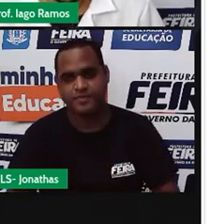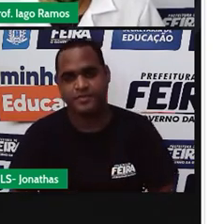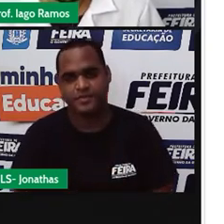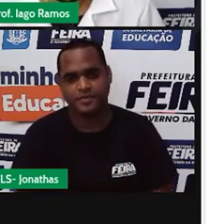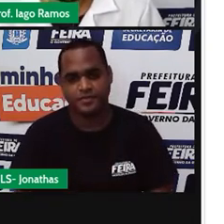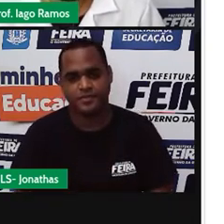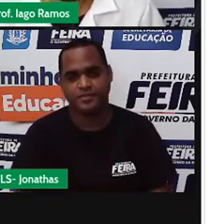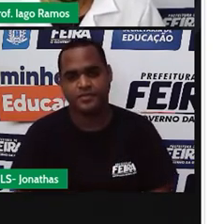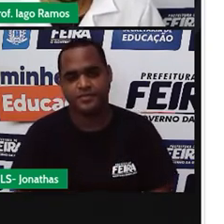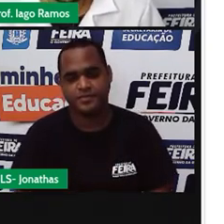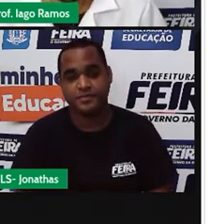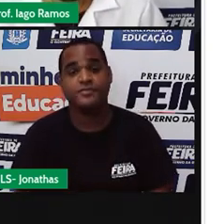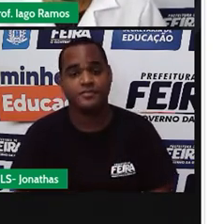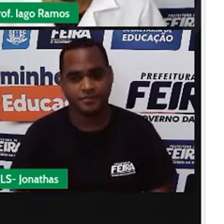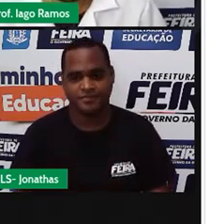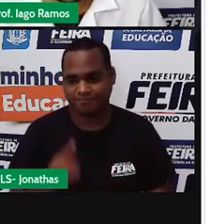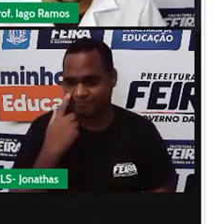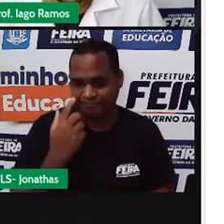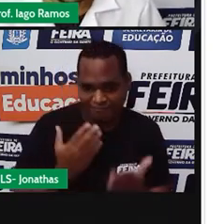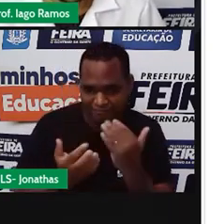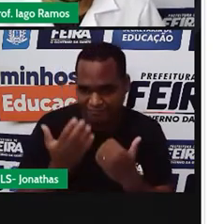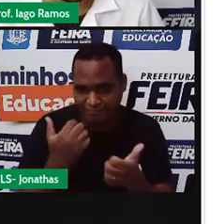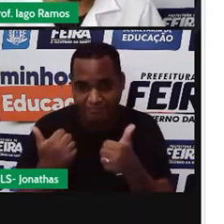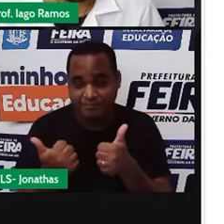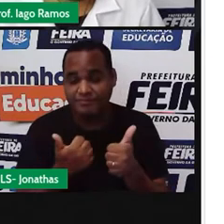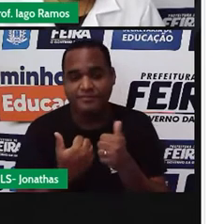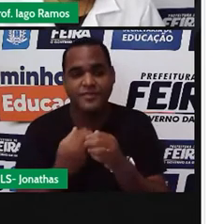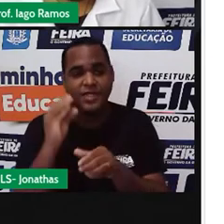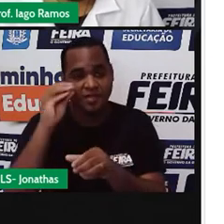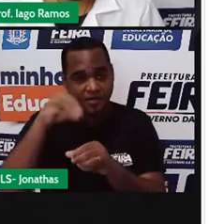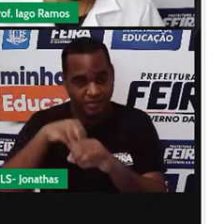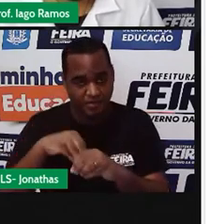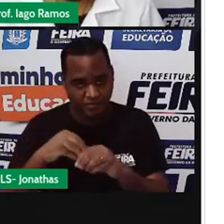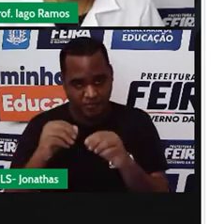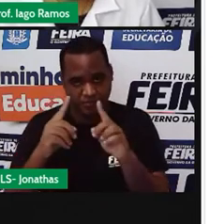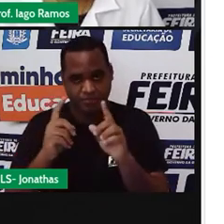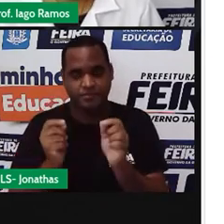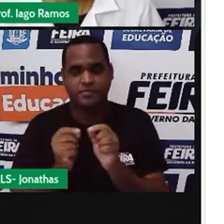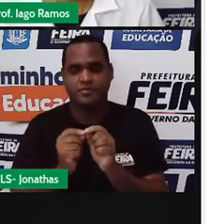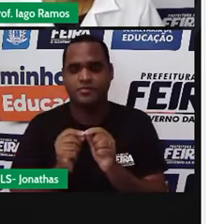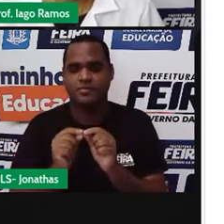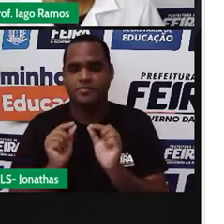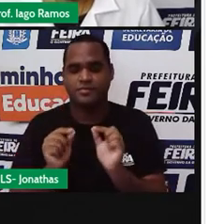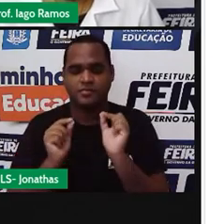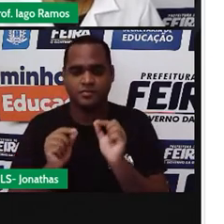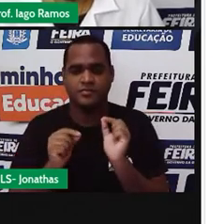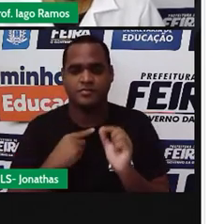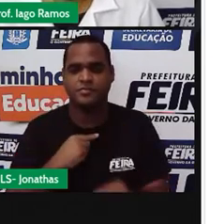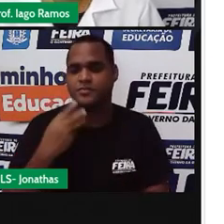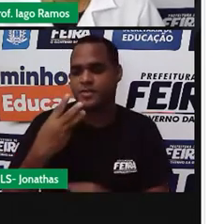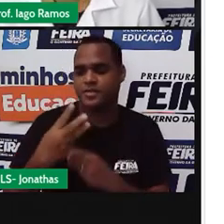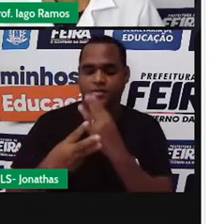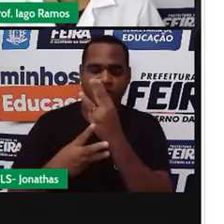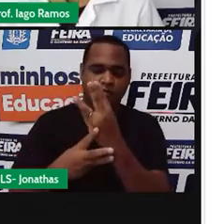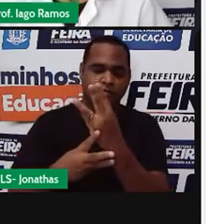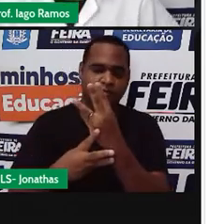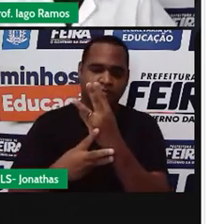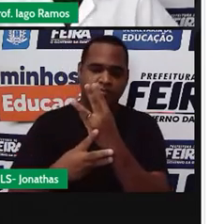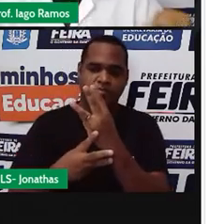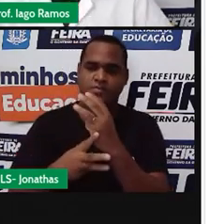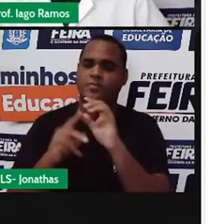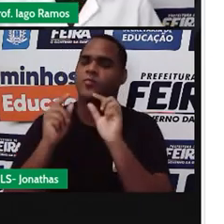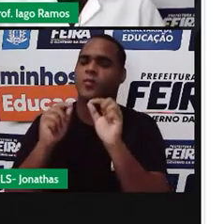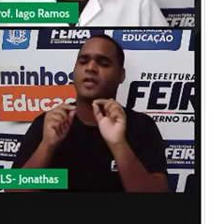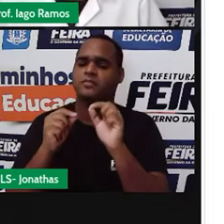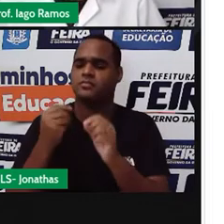bom então vem comigo de dentro dos parênteses ali ó 3 elevado a 2 a gente